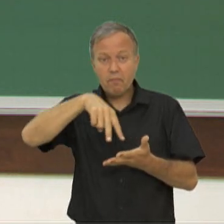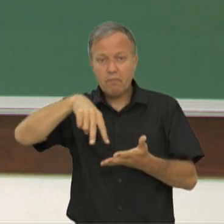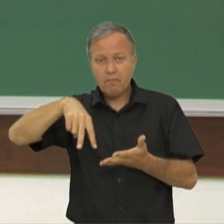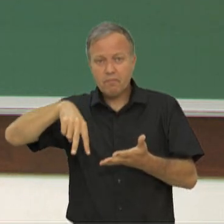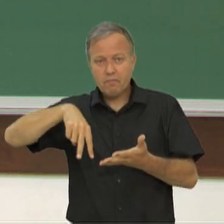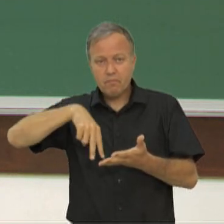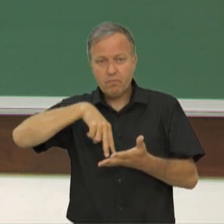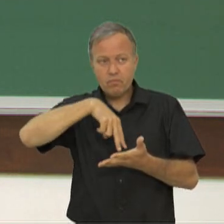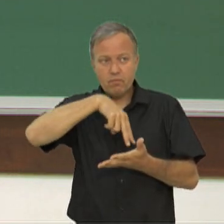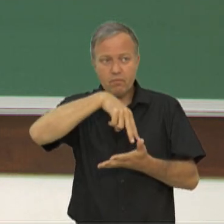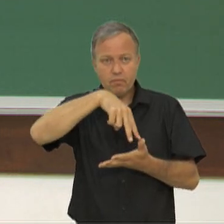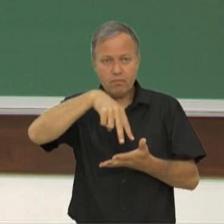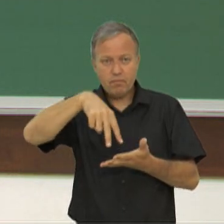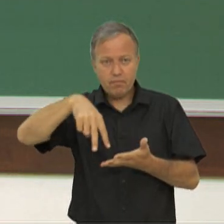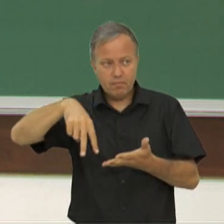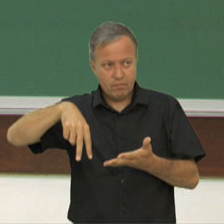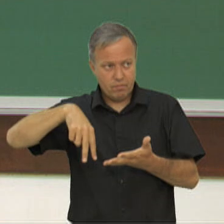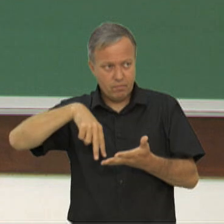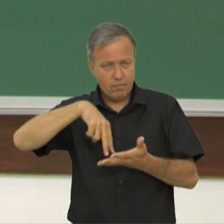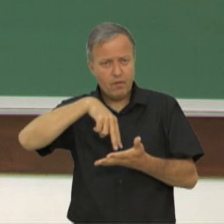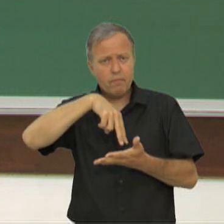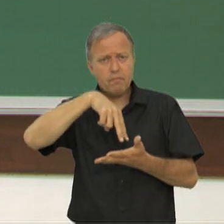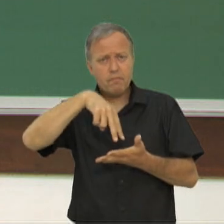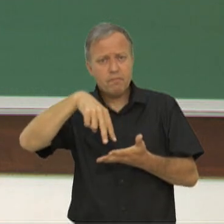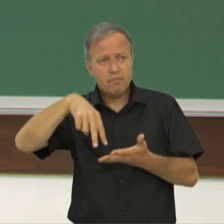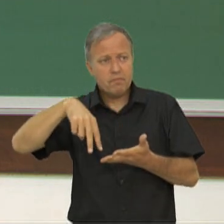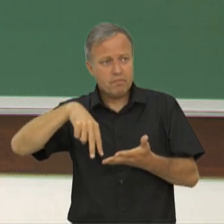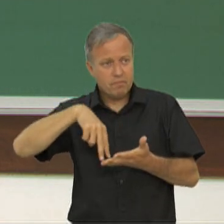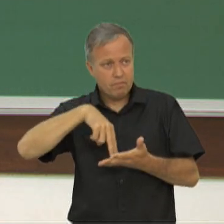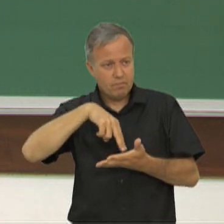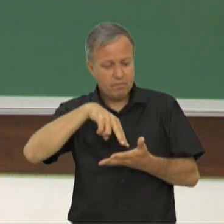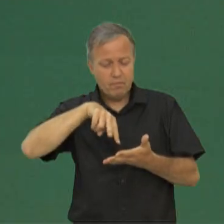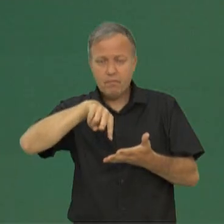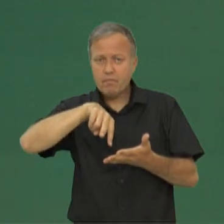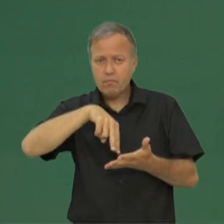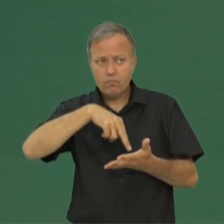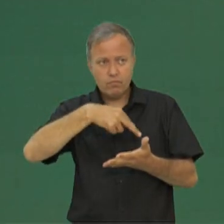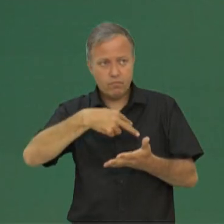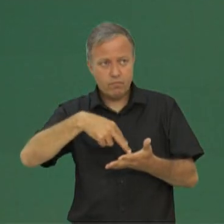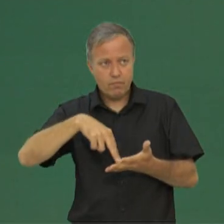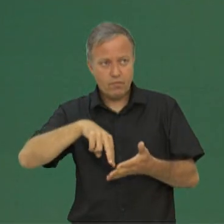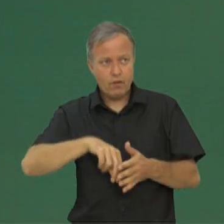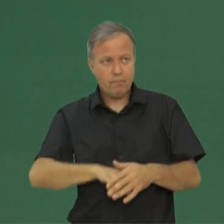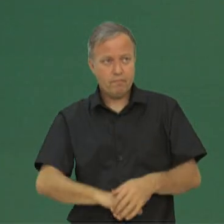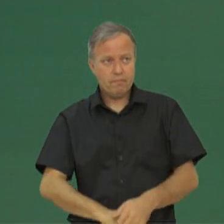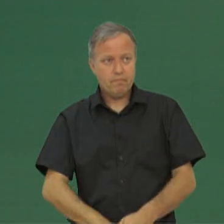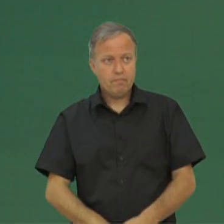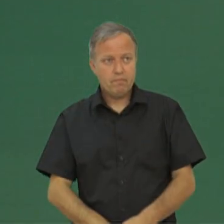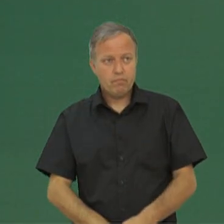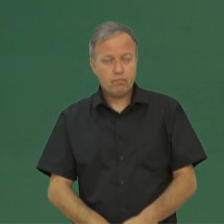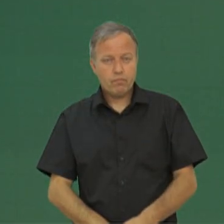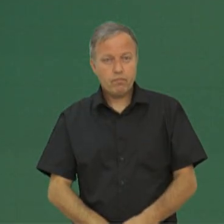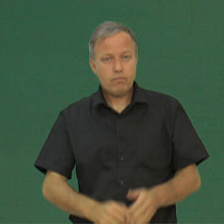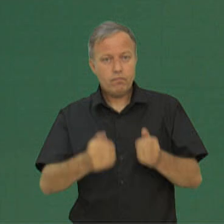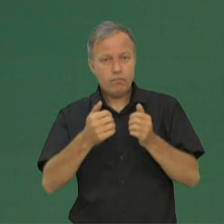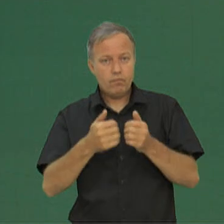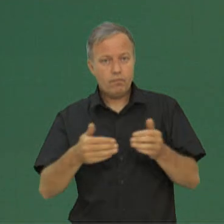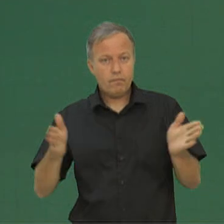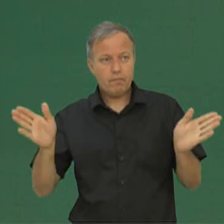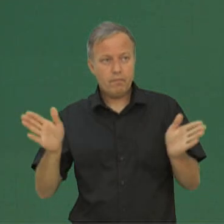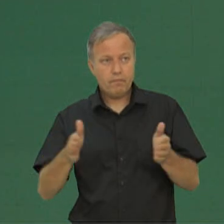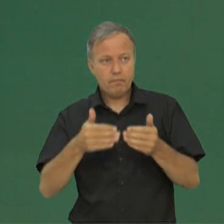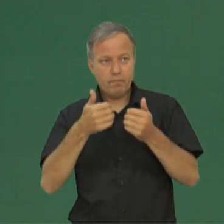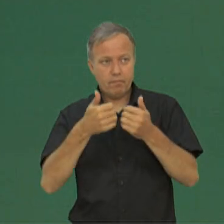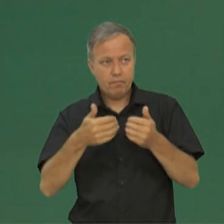com até mais rapidez nesse período, devido a isso, certo? Vamos lá. O balé tornou-se